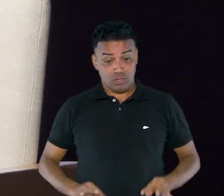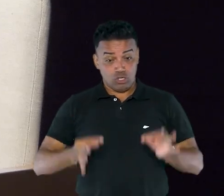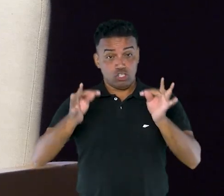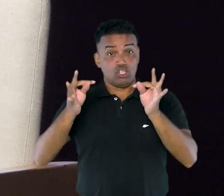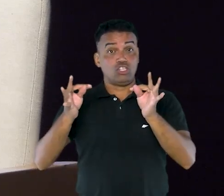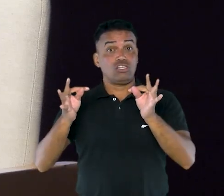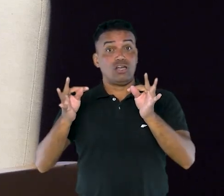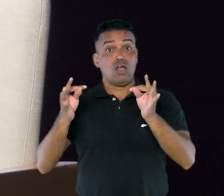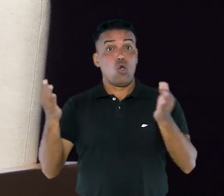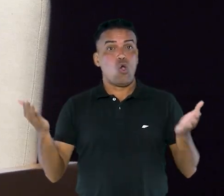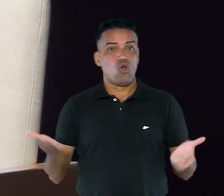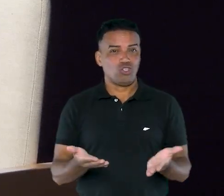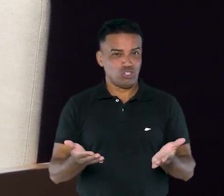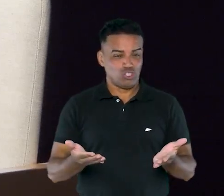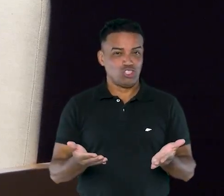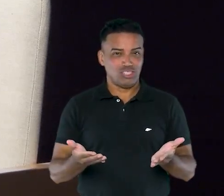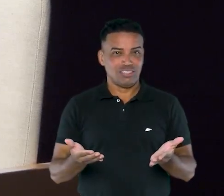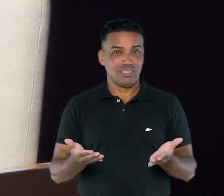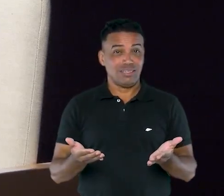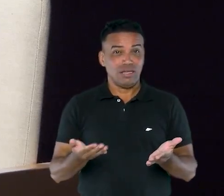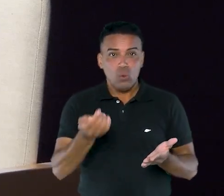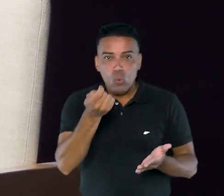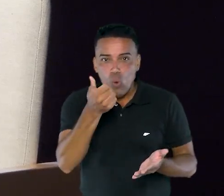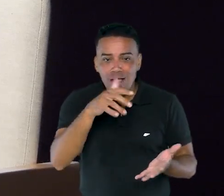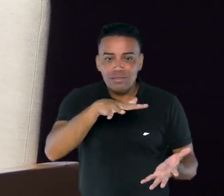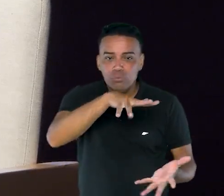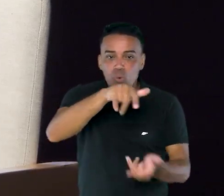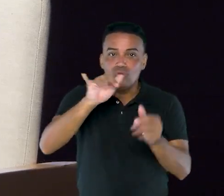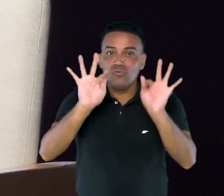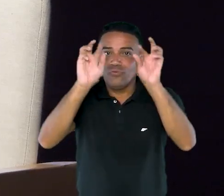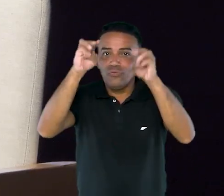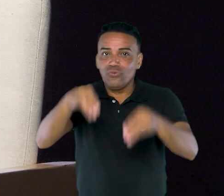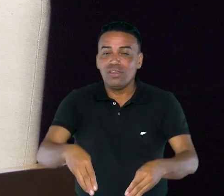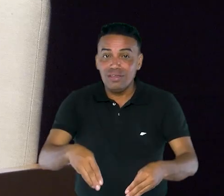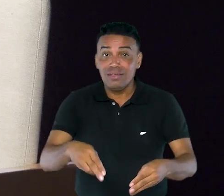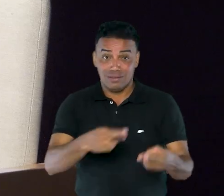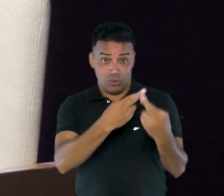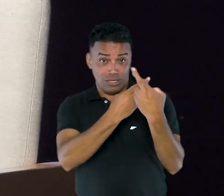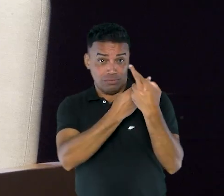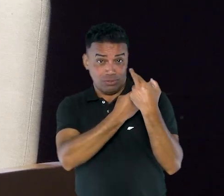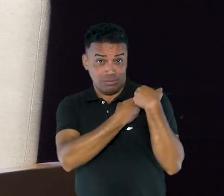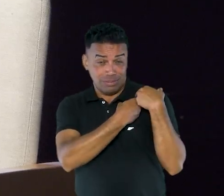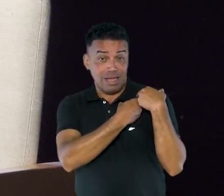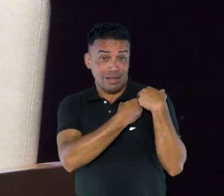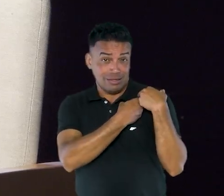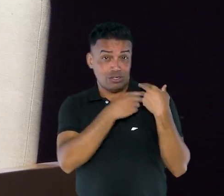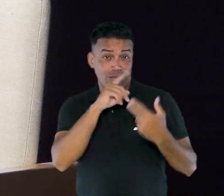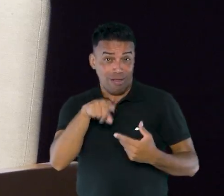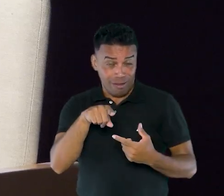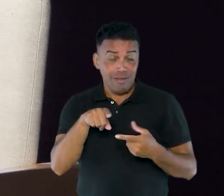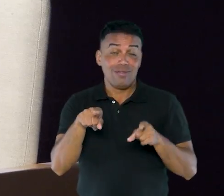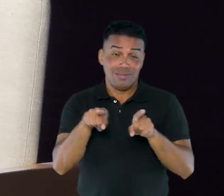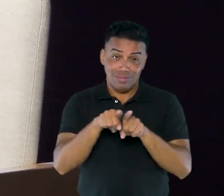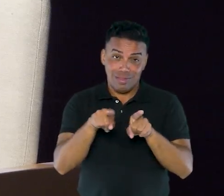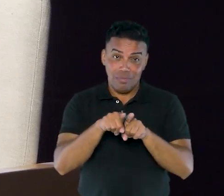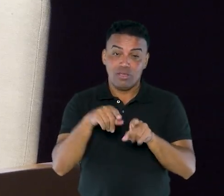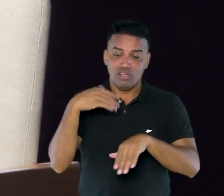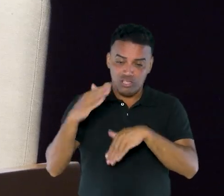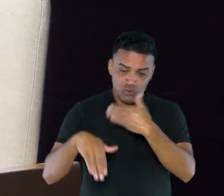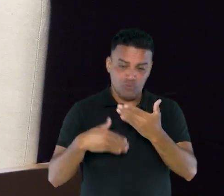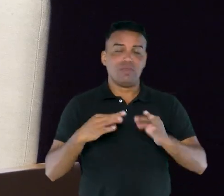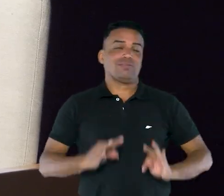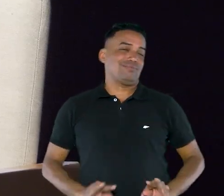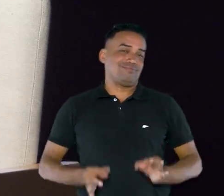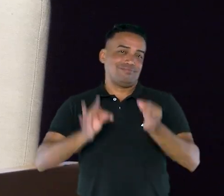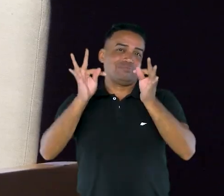até onde a gente está. Essa beira de abismo que a gente está, uma responsabilidade dessa beira de abismo é o